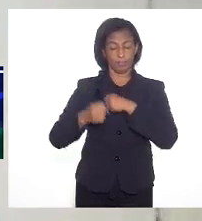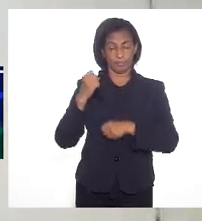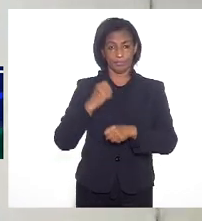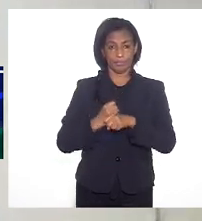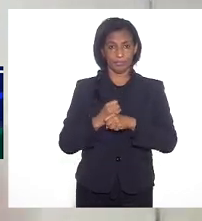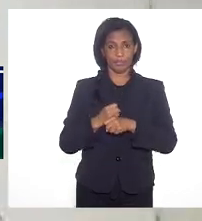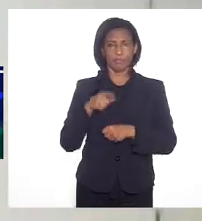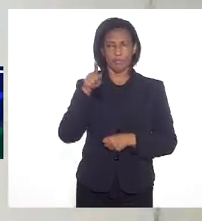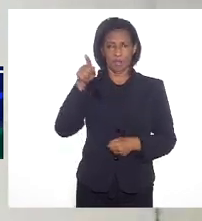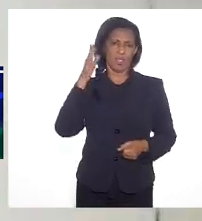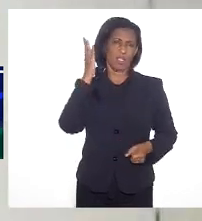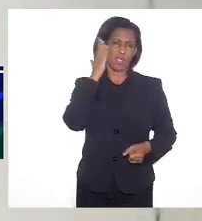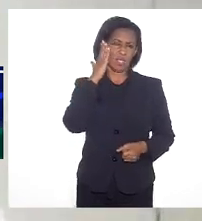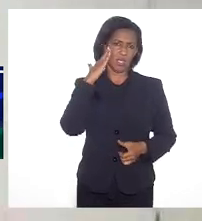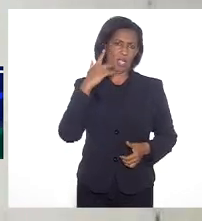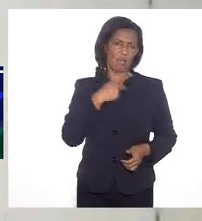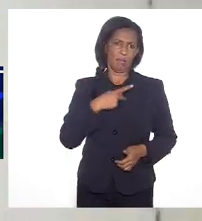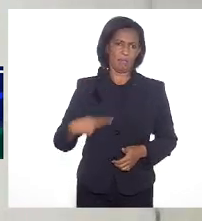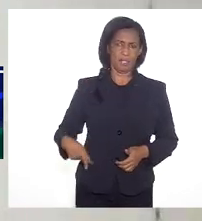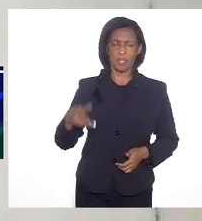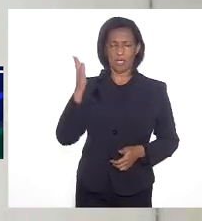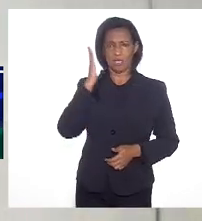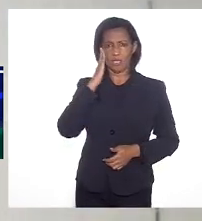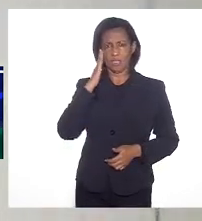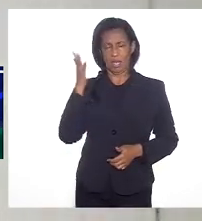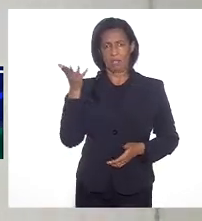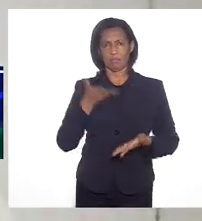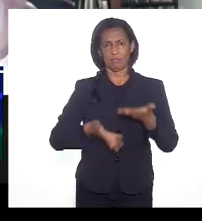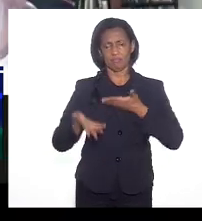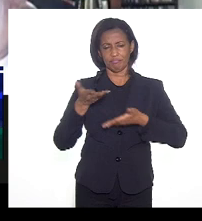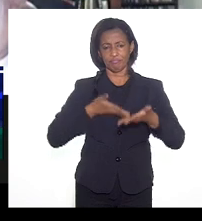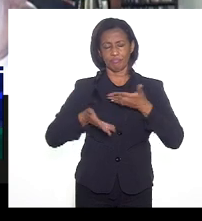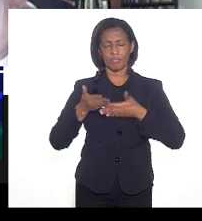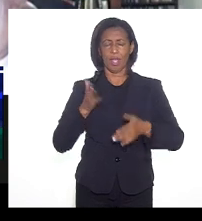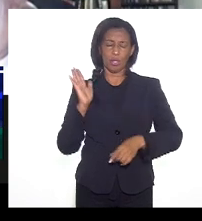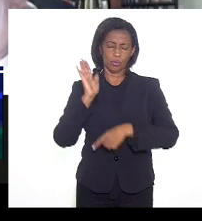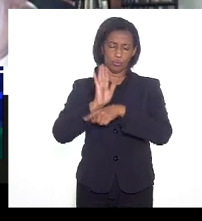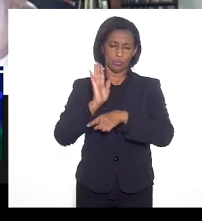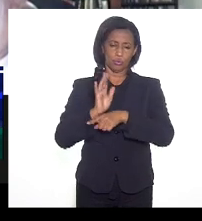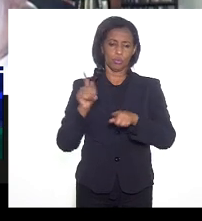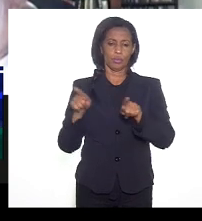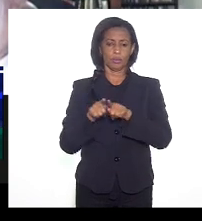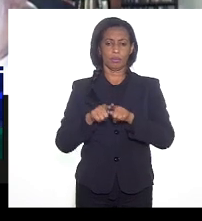Rocha vossa excelência sabe disso acompanhou participou ativamente dos trabalhos da CPI e contribuiu